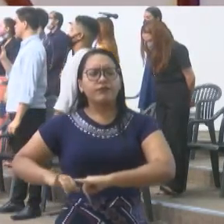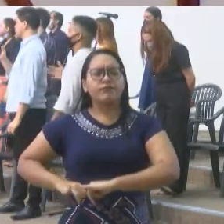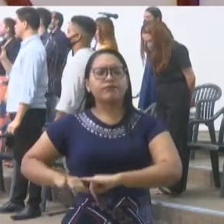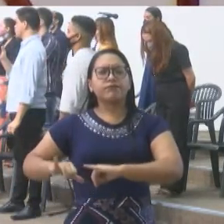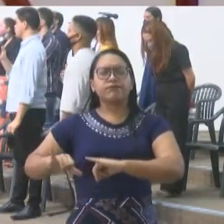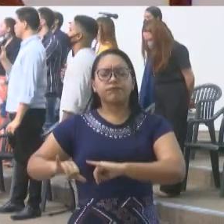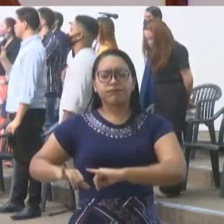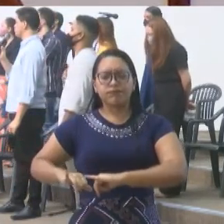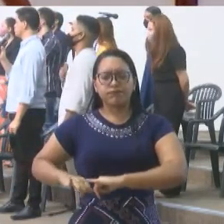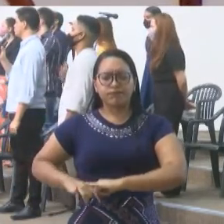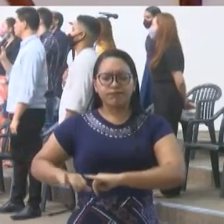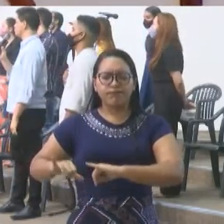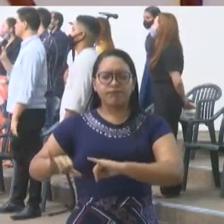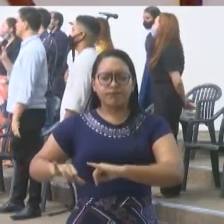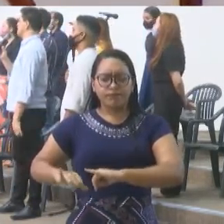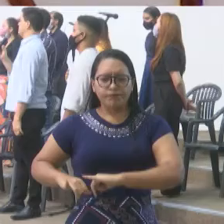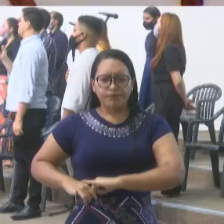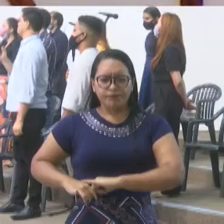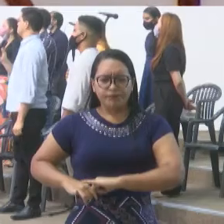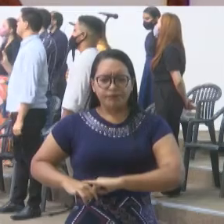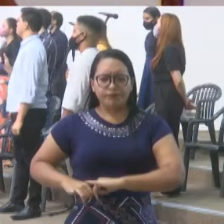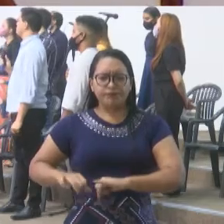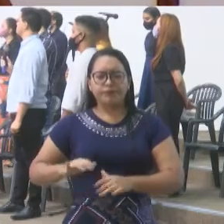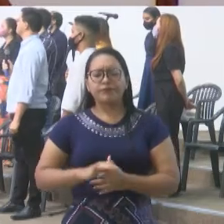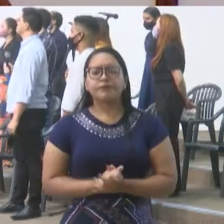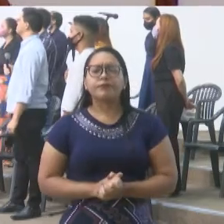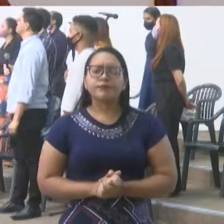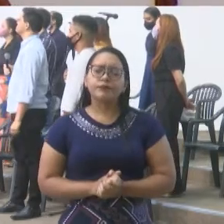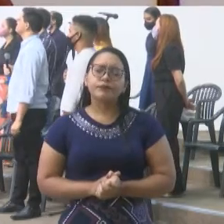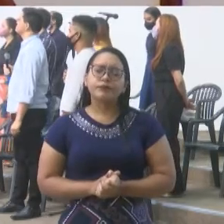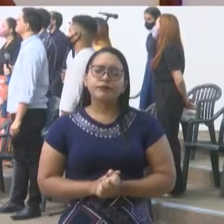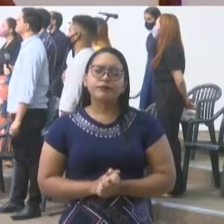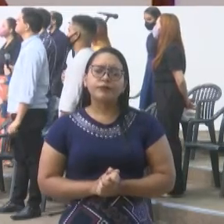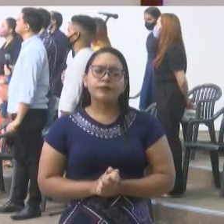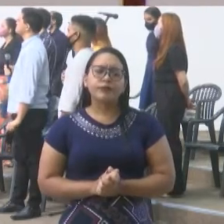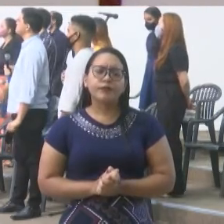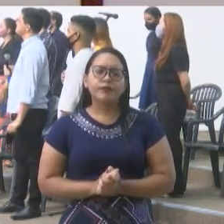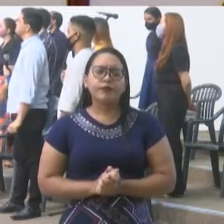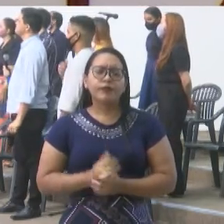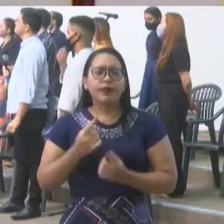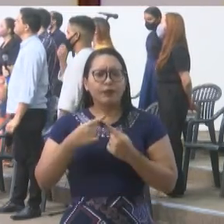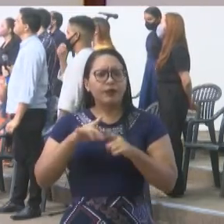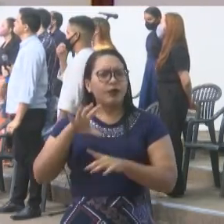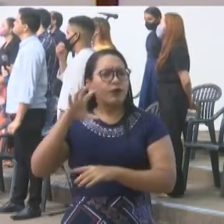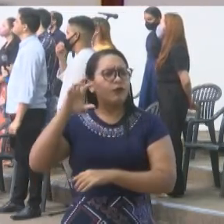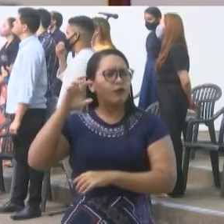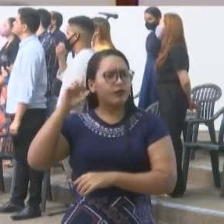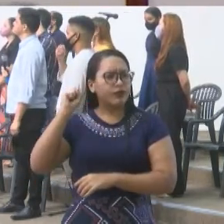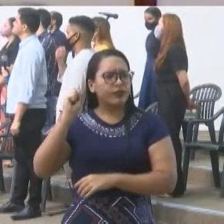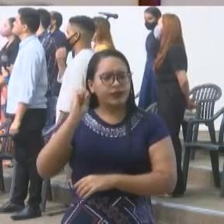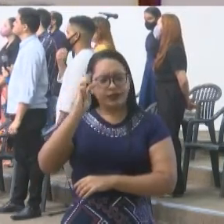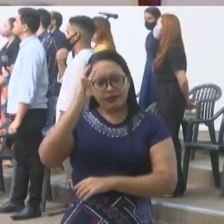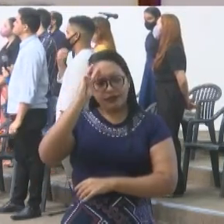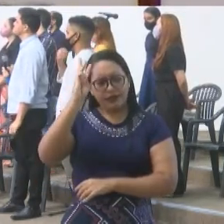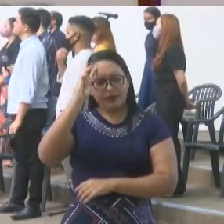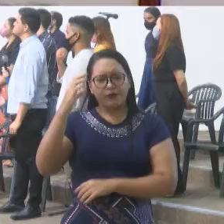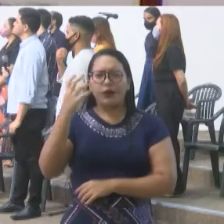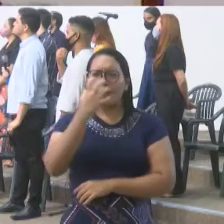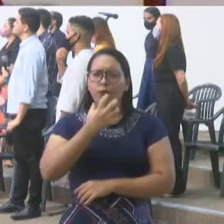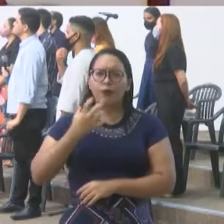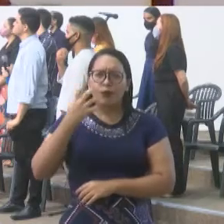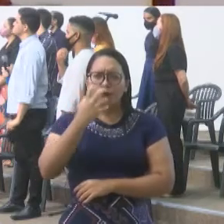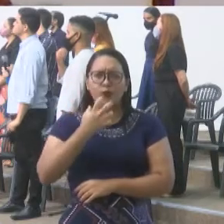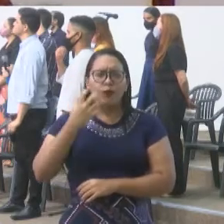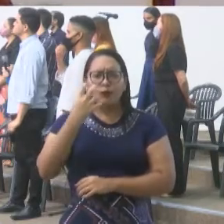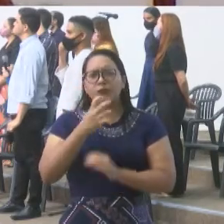sofrendo. Segurei. O hino é lindo, não é? Mas eu ouvi ele terça-feira. Para mim esse hino não conta a história como